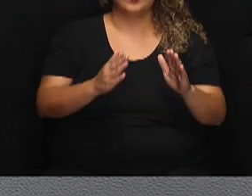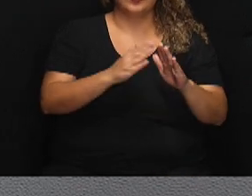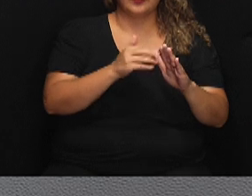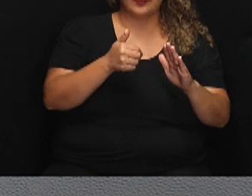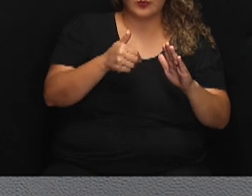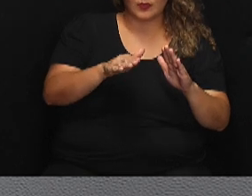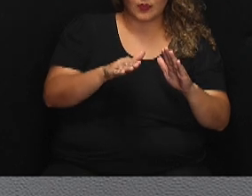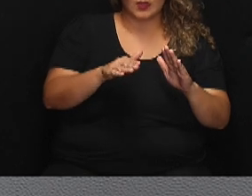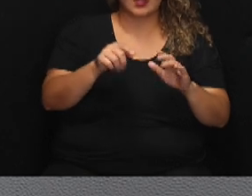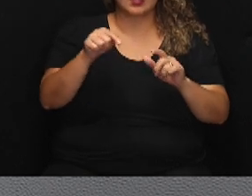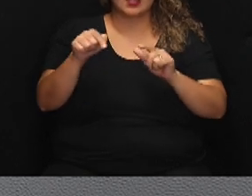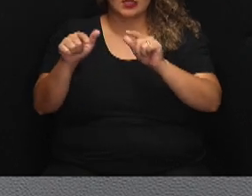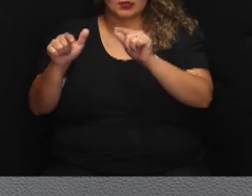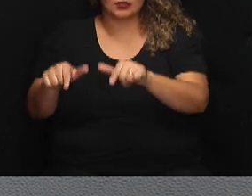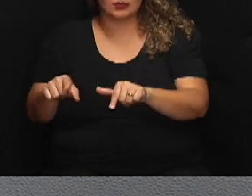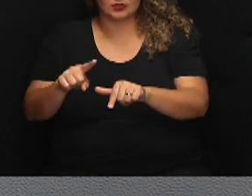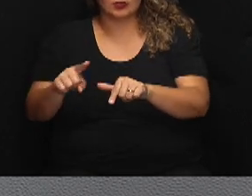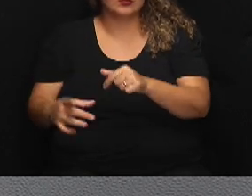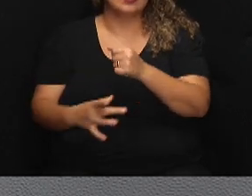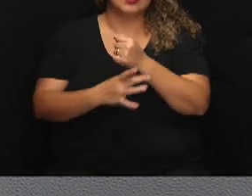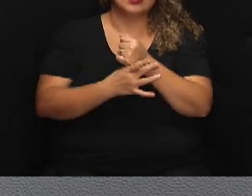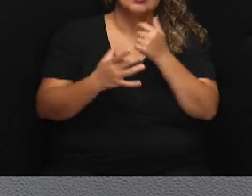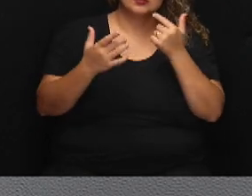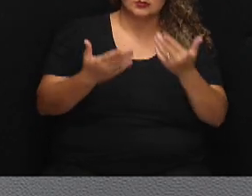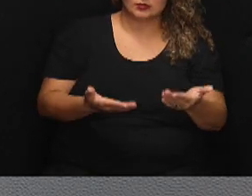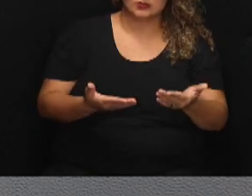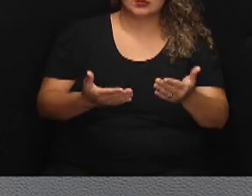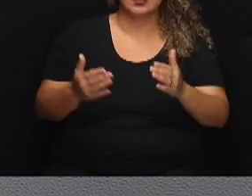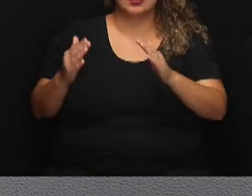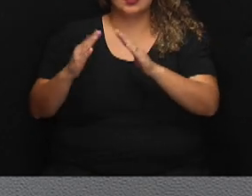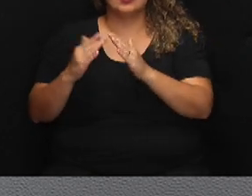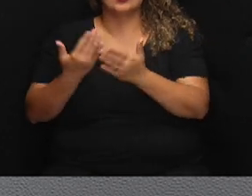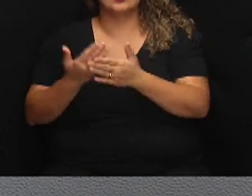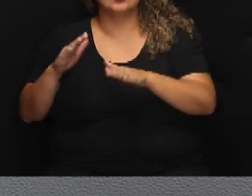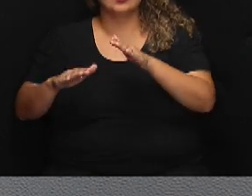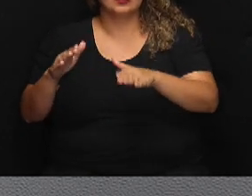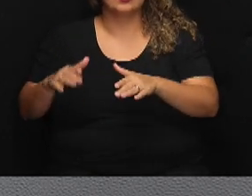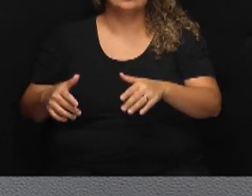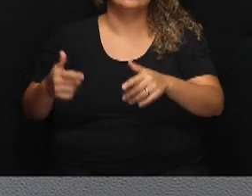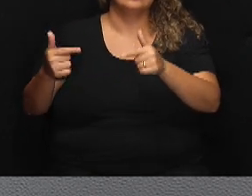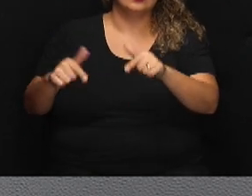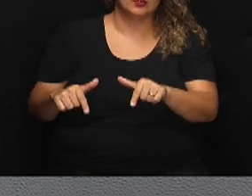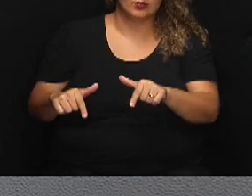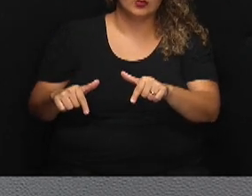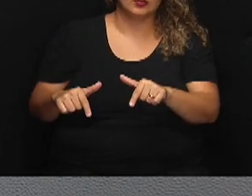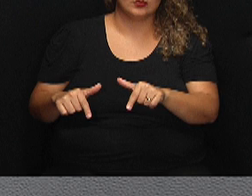casa, onde esse espaço não é mais seguro, e aí a escola muitas vezes acaba se tornando também um ambiente